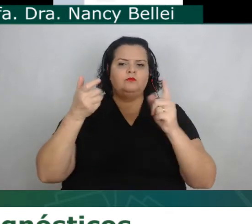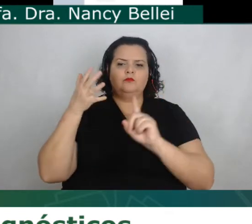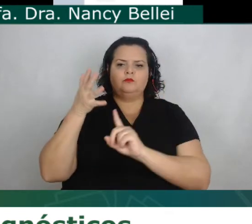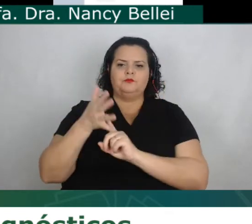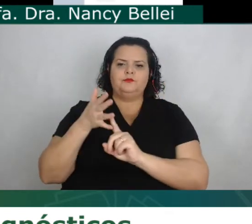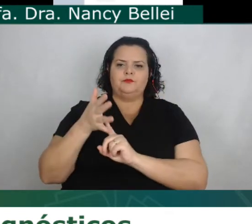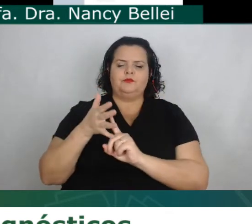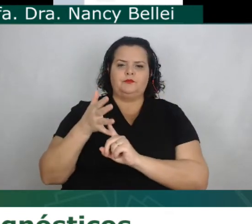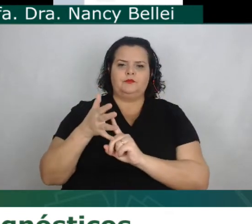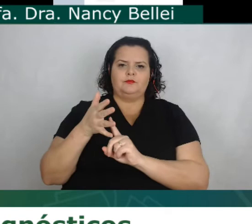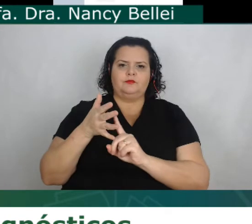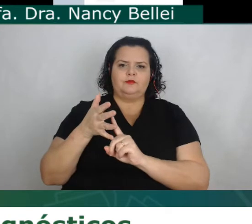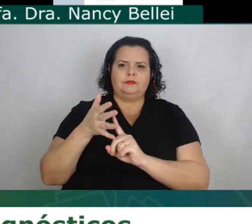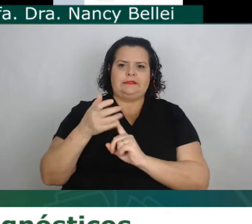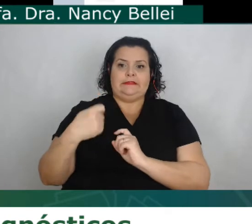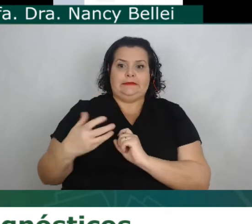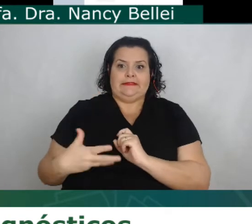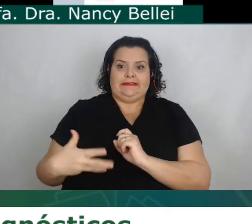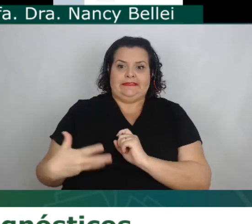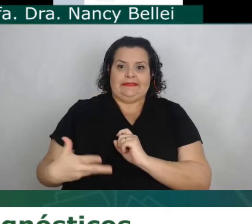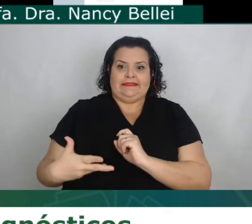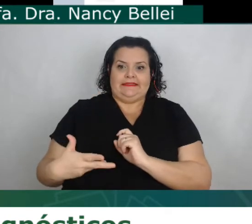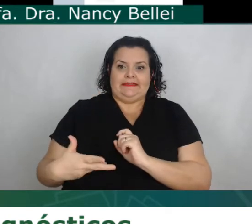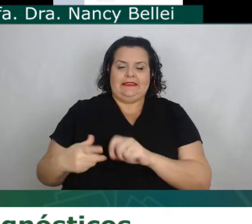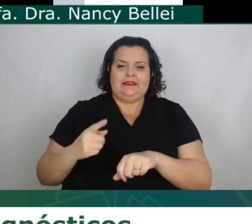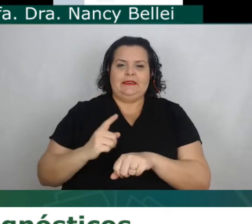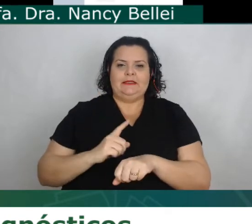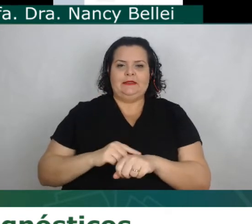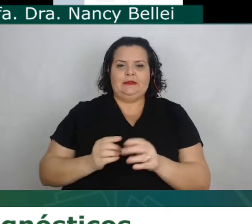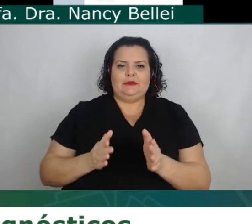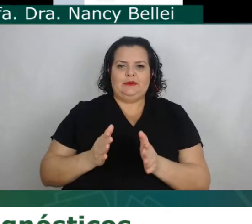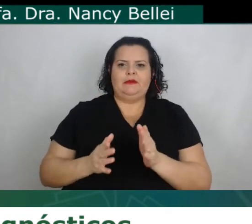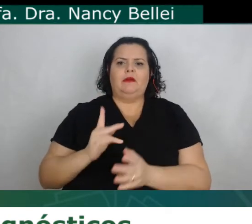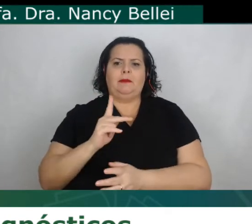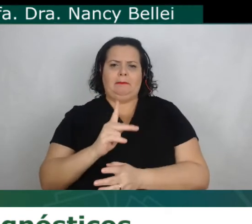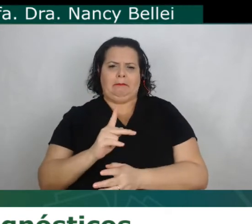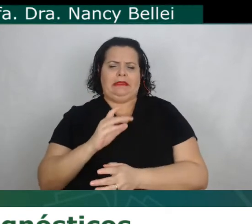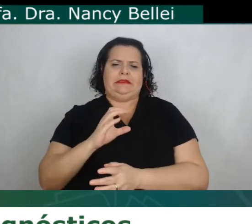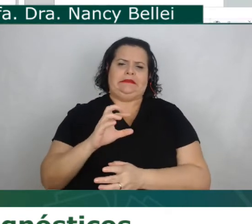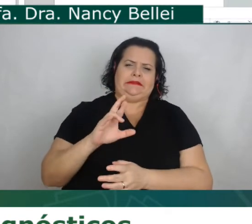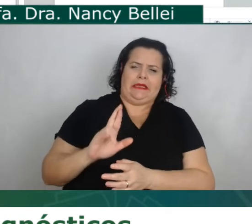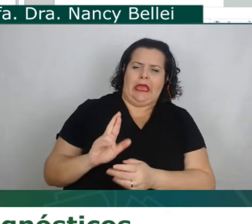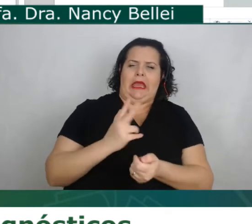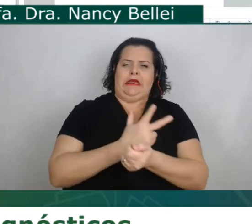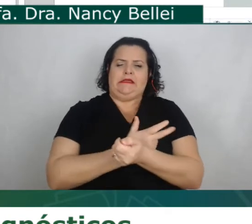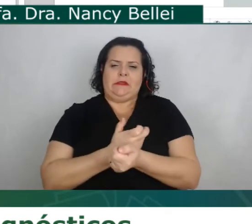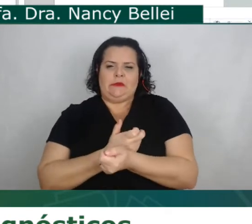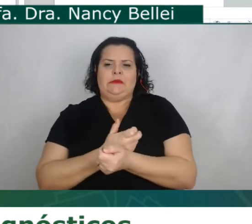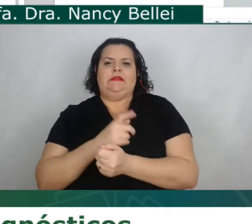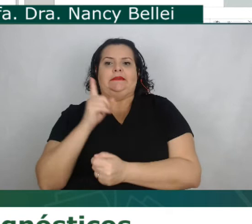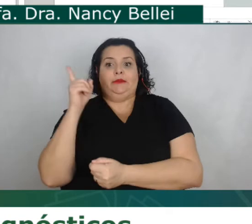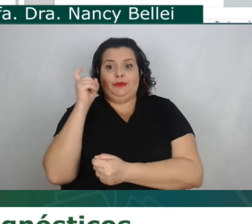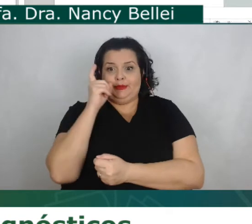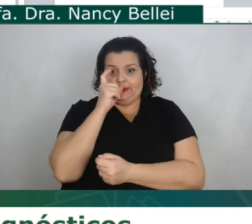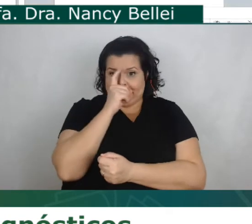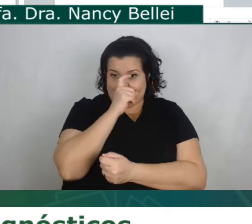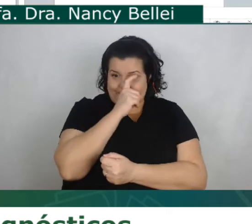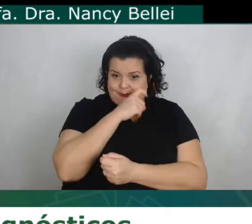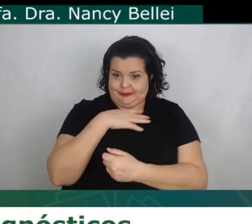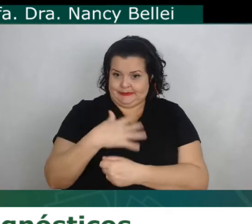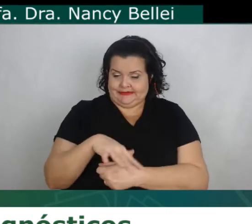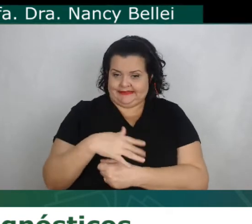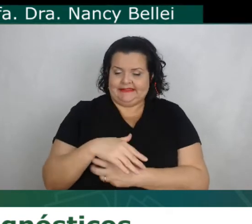Deu uma corridinha no final aí, porque a gente discutir PCR e as sorologias realmente é uma tarefa